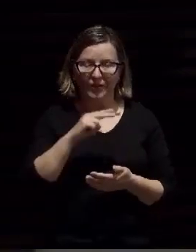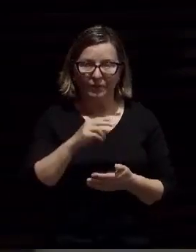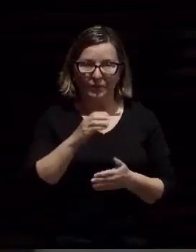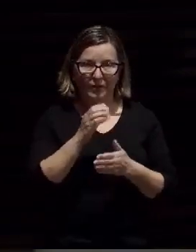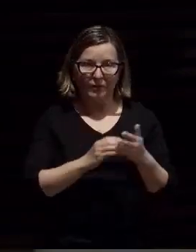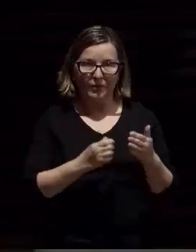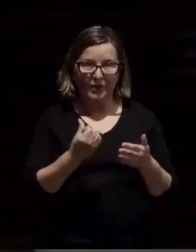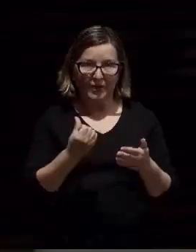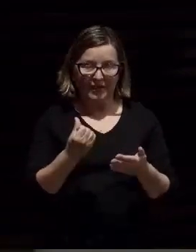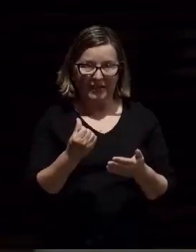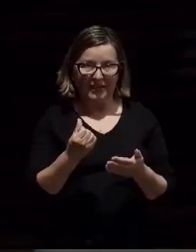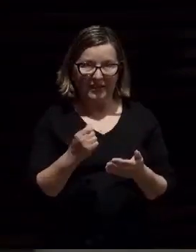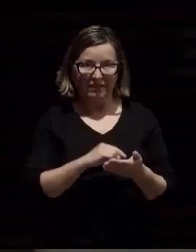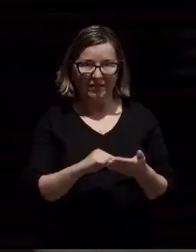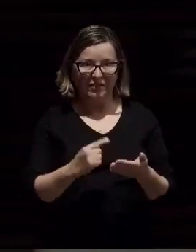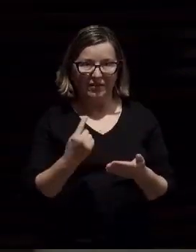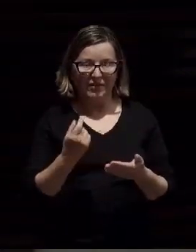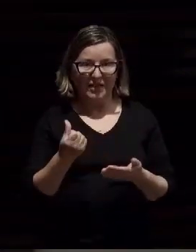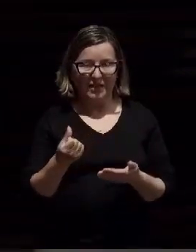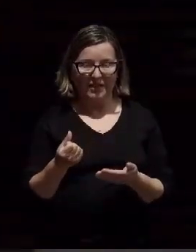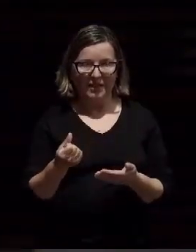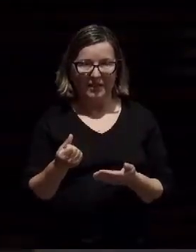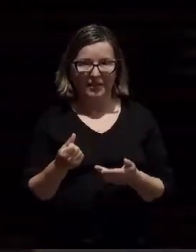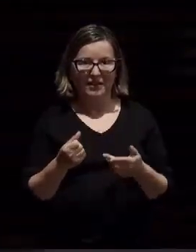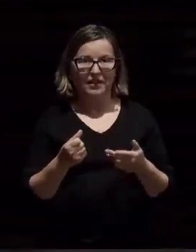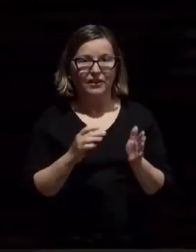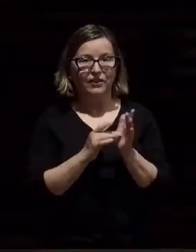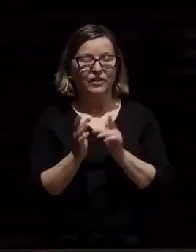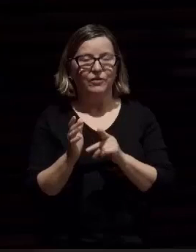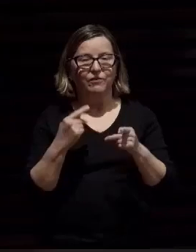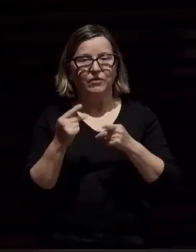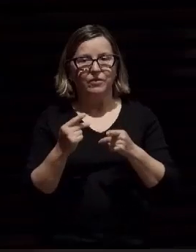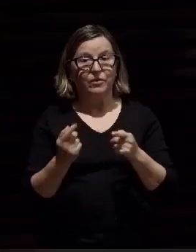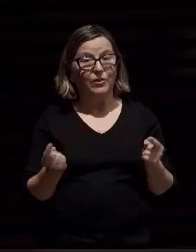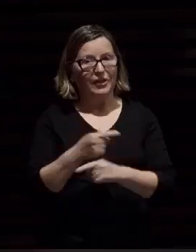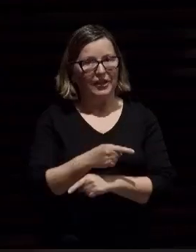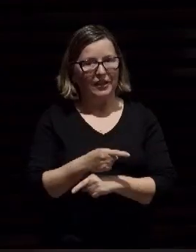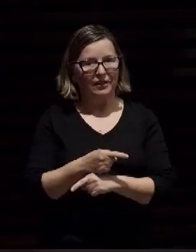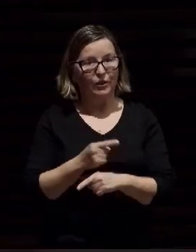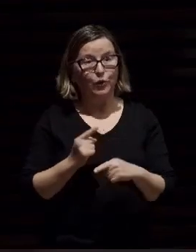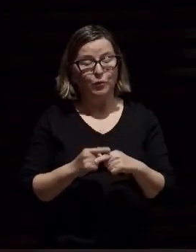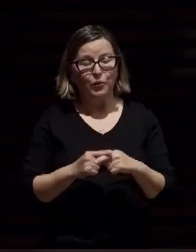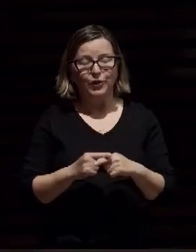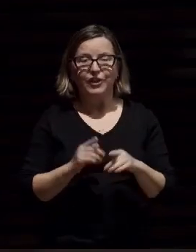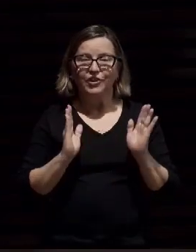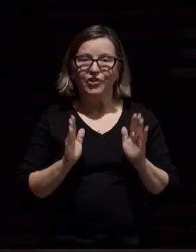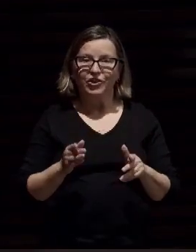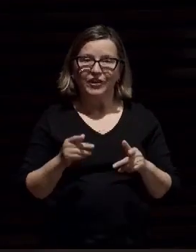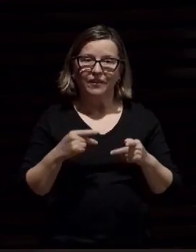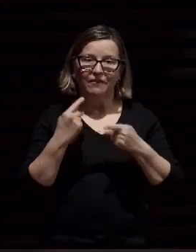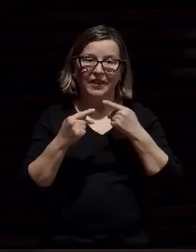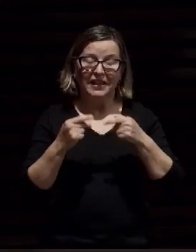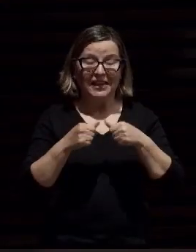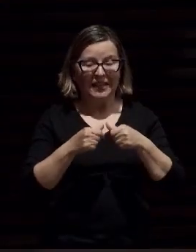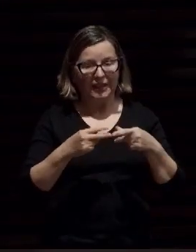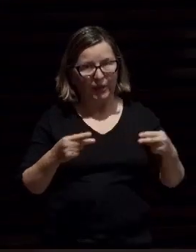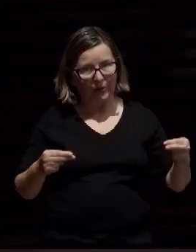diz o seguinte: pelo contrário, porque vos tenho dito estas coisas, a